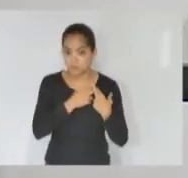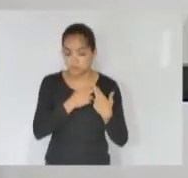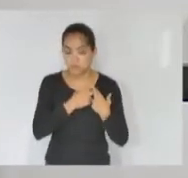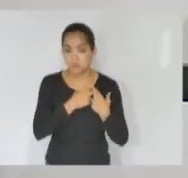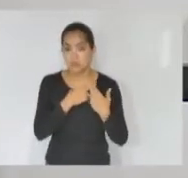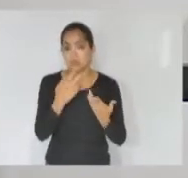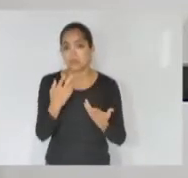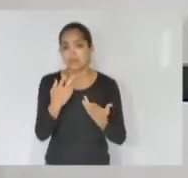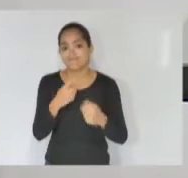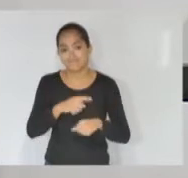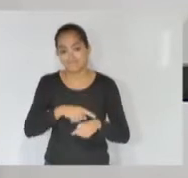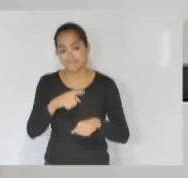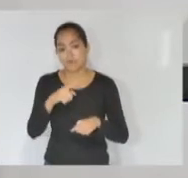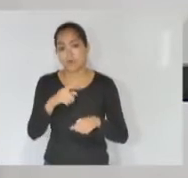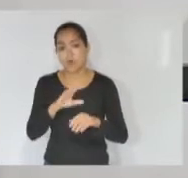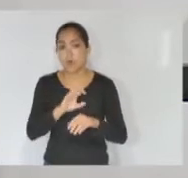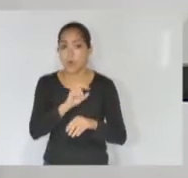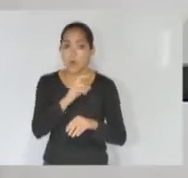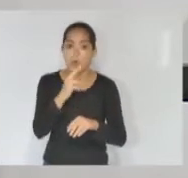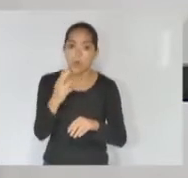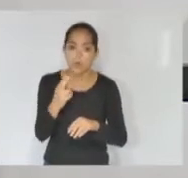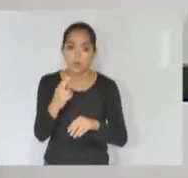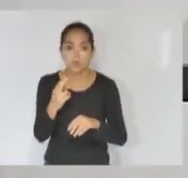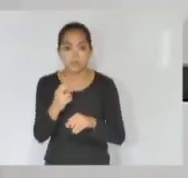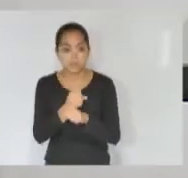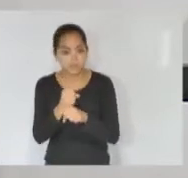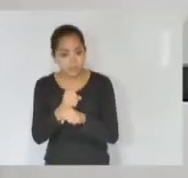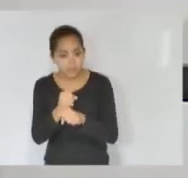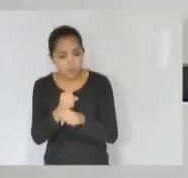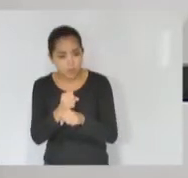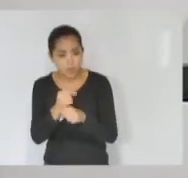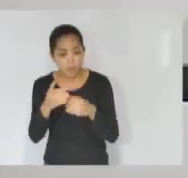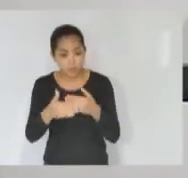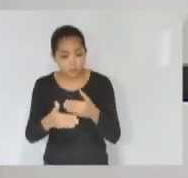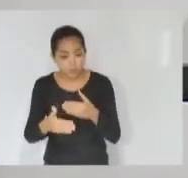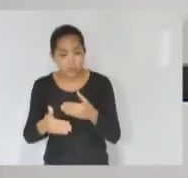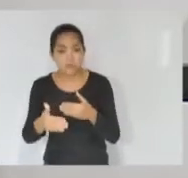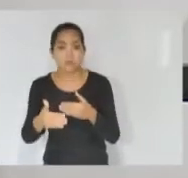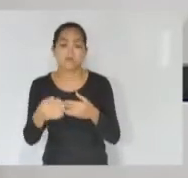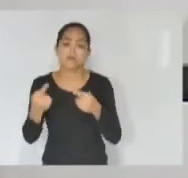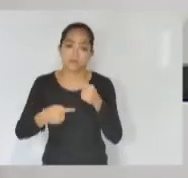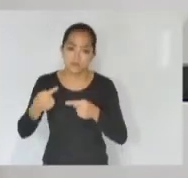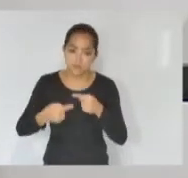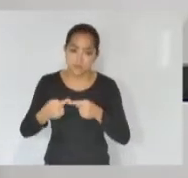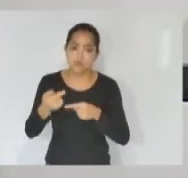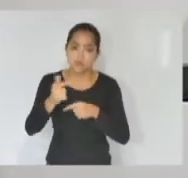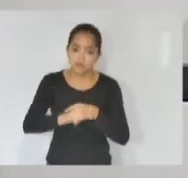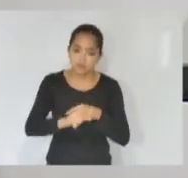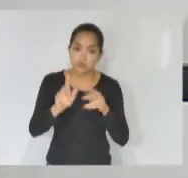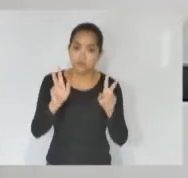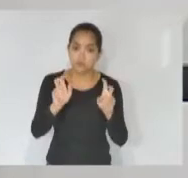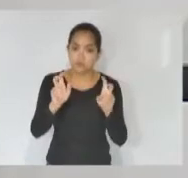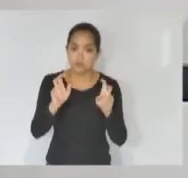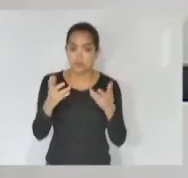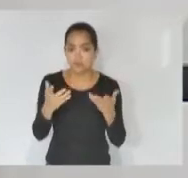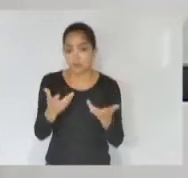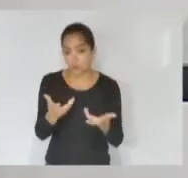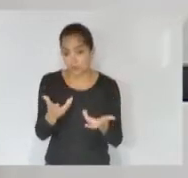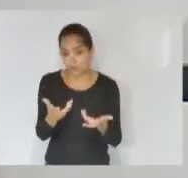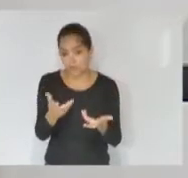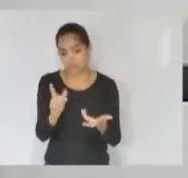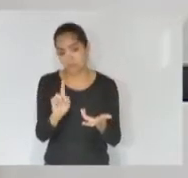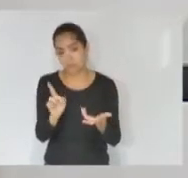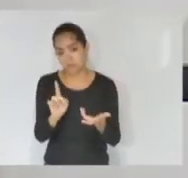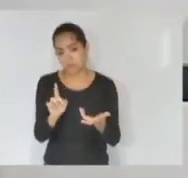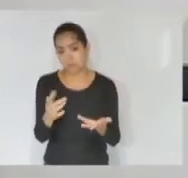imediatamente, ou em pouquíssimos anos nós vamos estar discutindo de novo esse mesmo tema. Não porque eu quero, não porque é